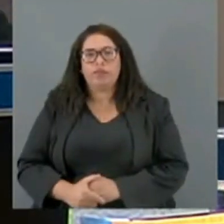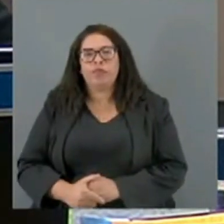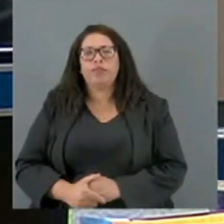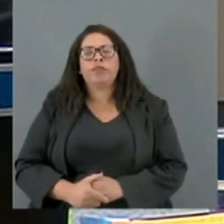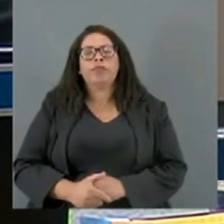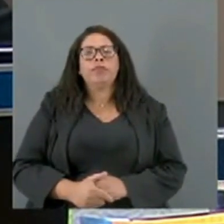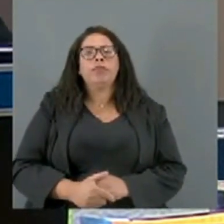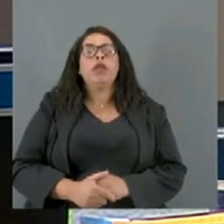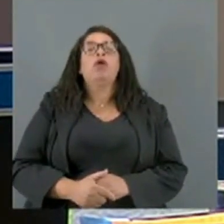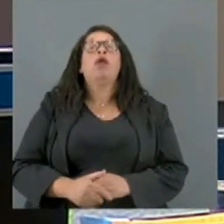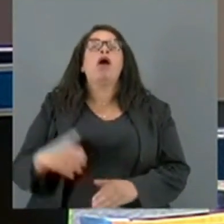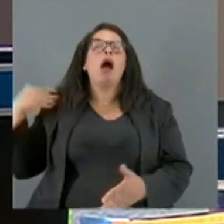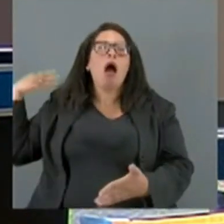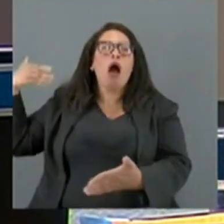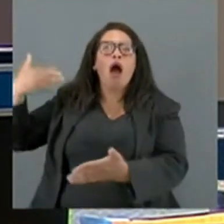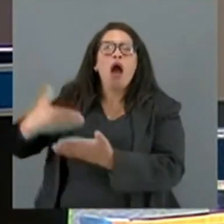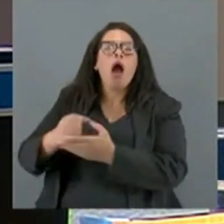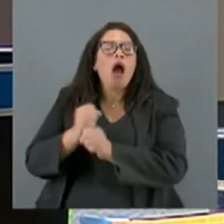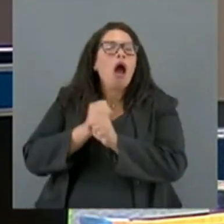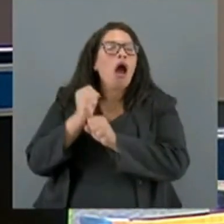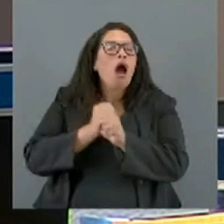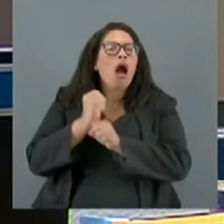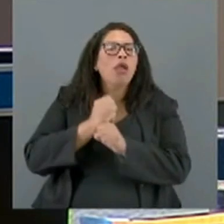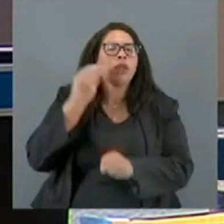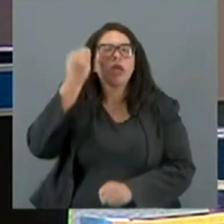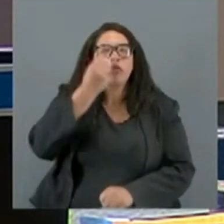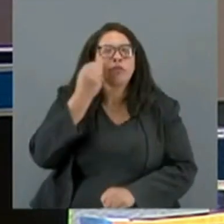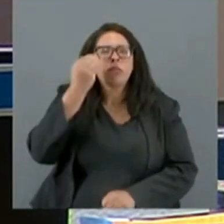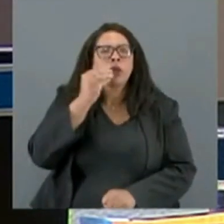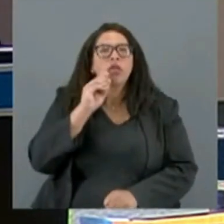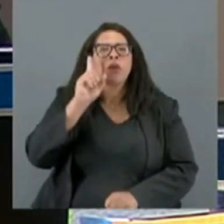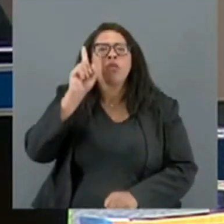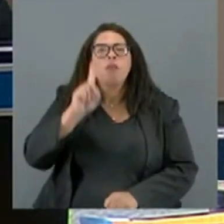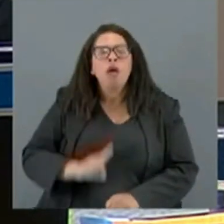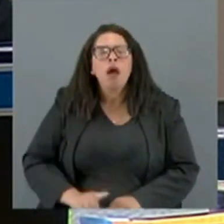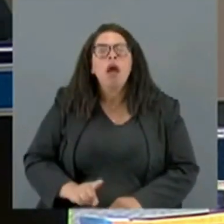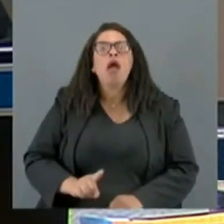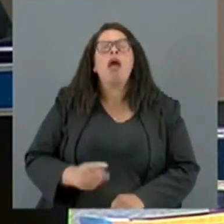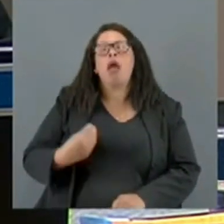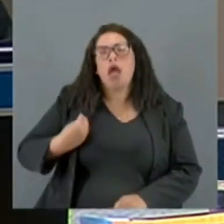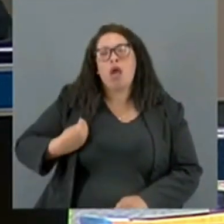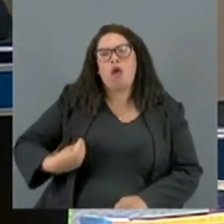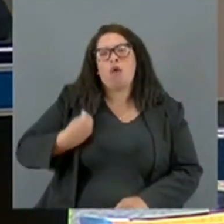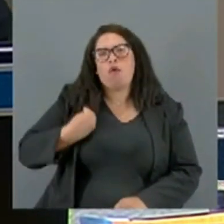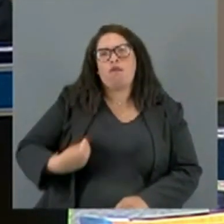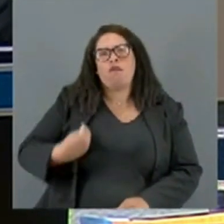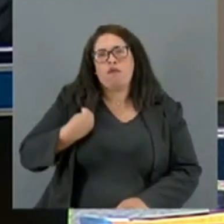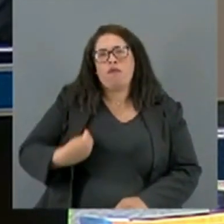Todos esses anos representam apenas parte do que vivenciei.